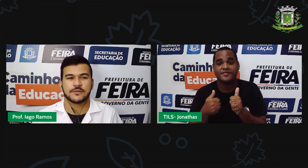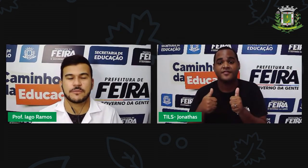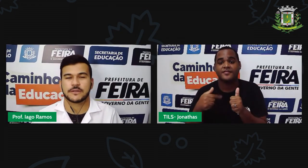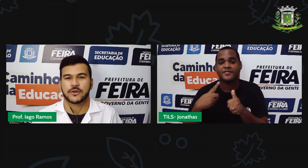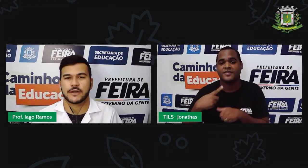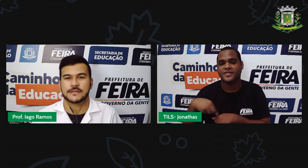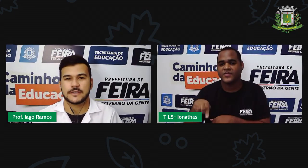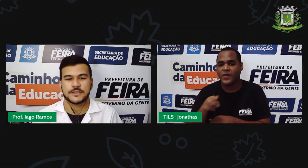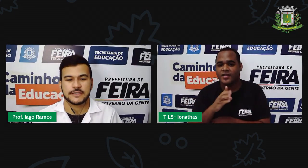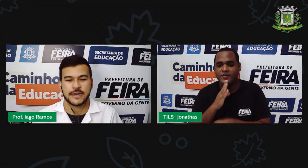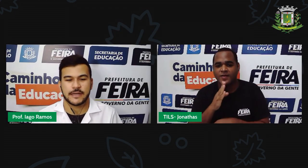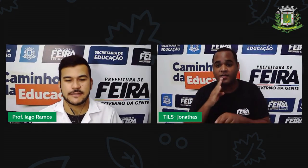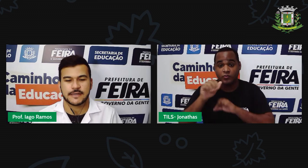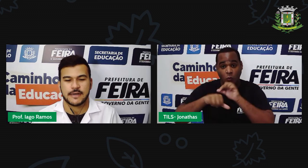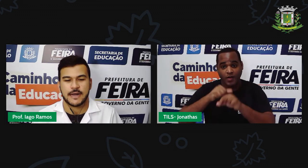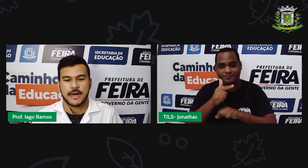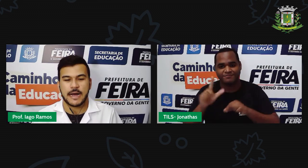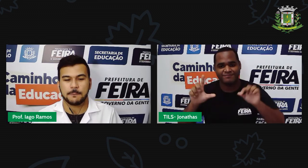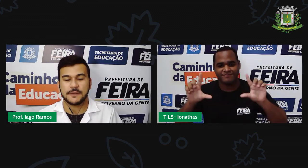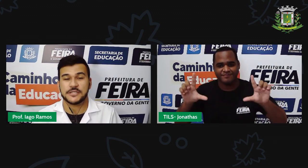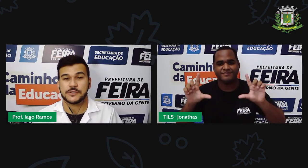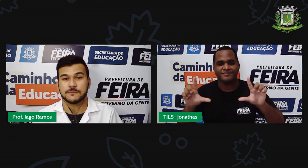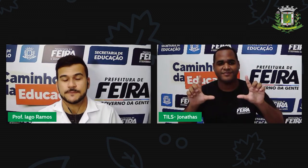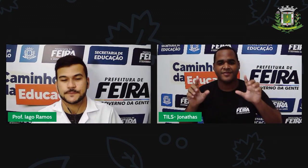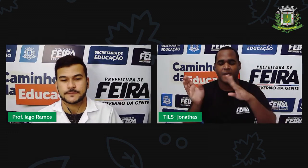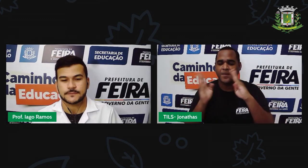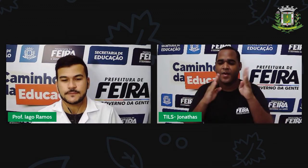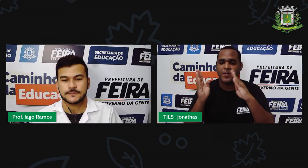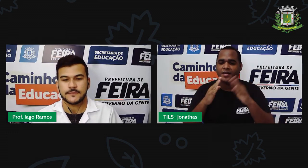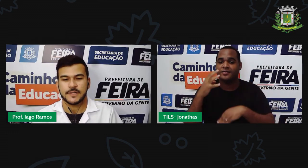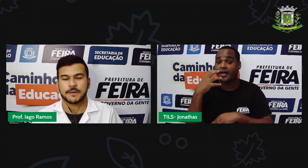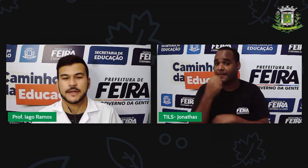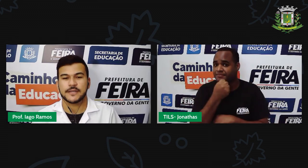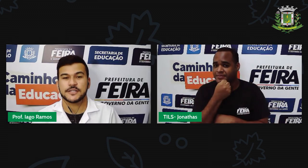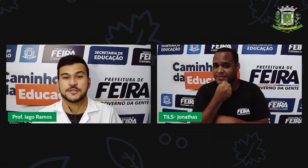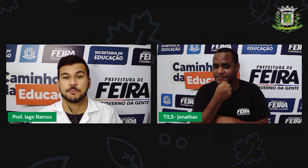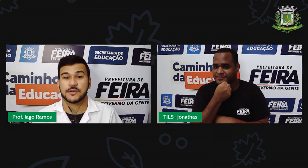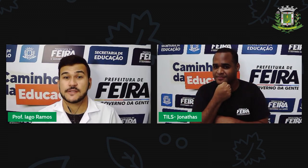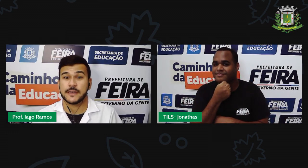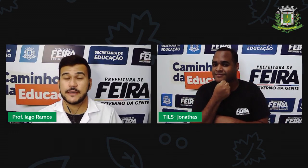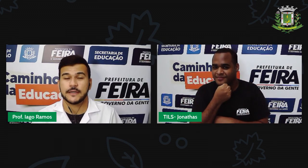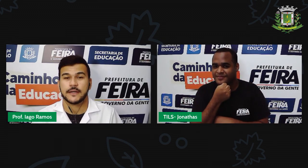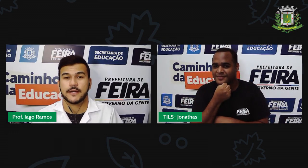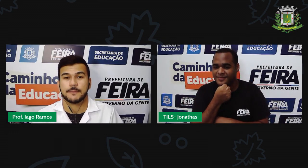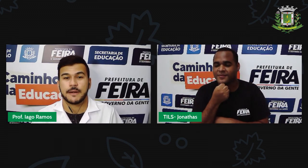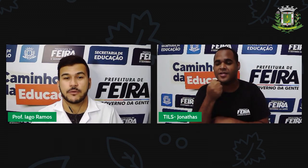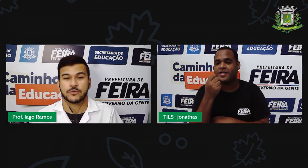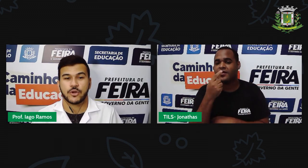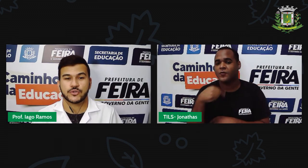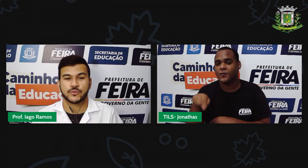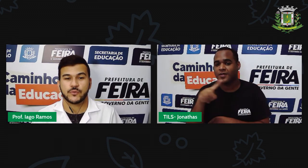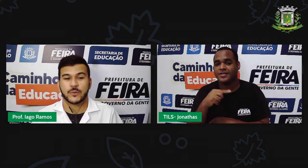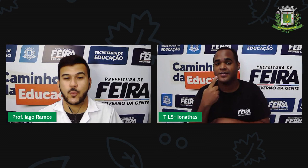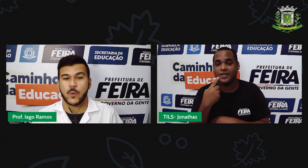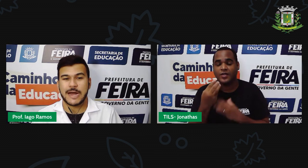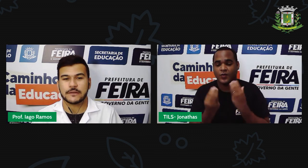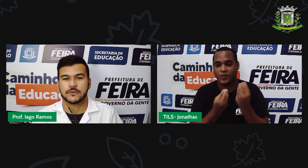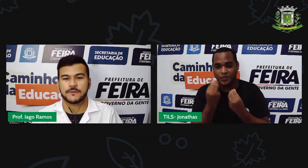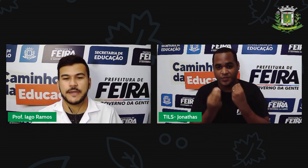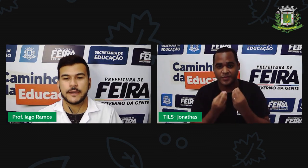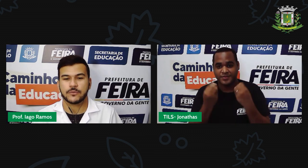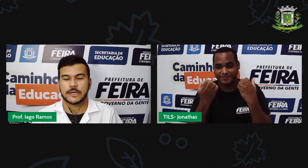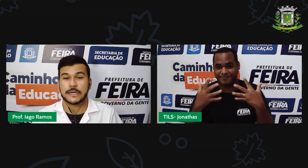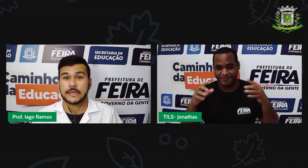só a gente fazer uma troca Zinho de telas rapidinho para que a gente possa ir para o nosso